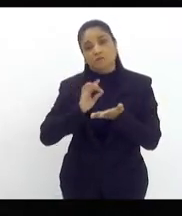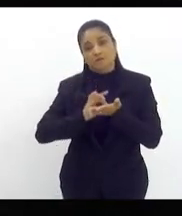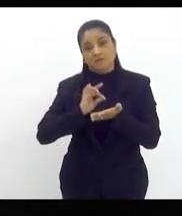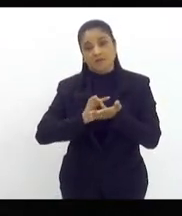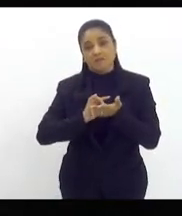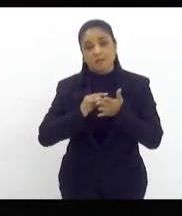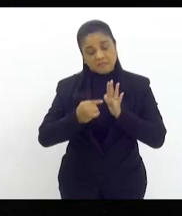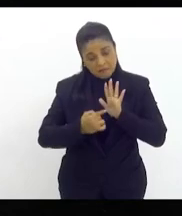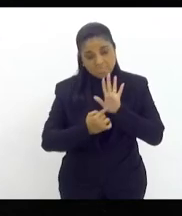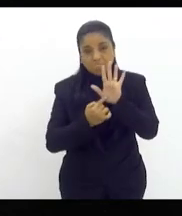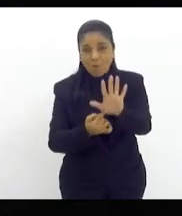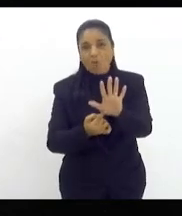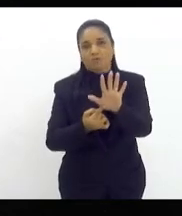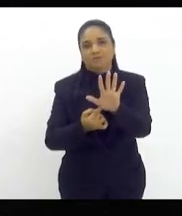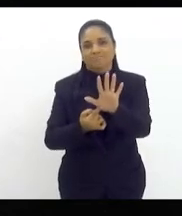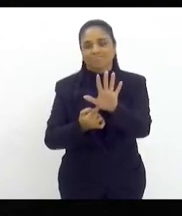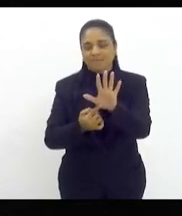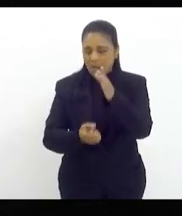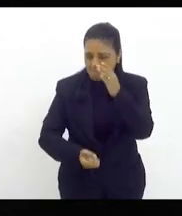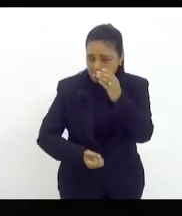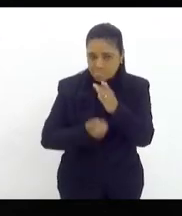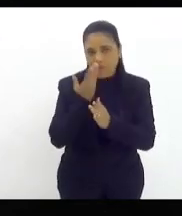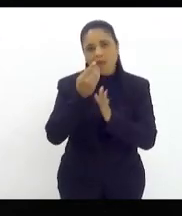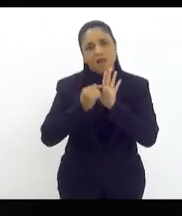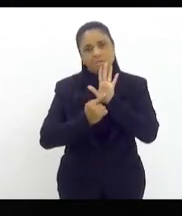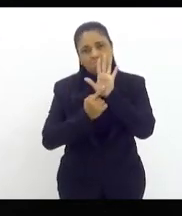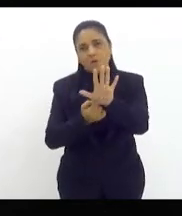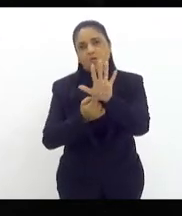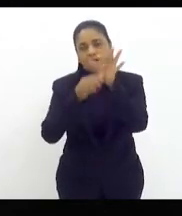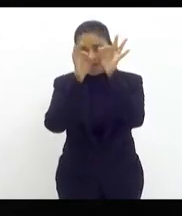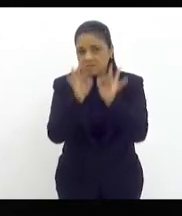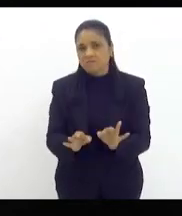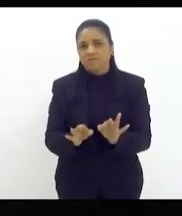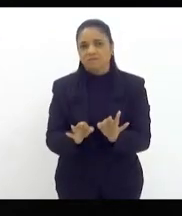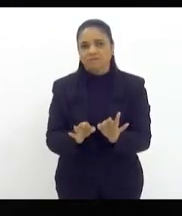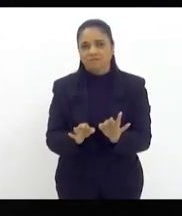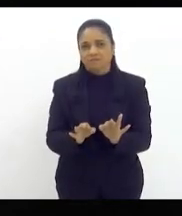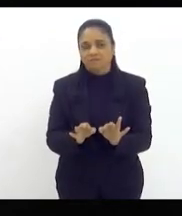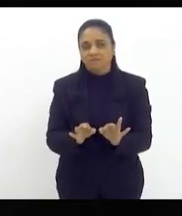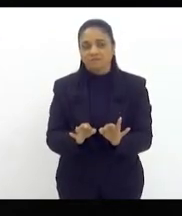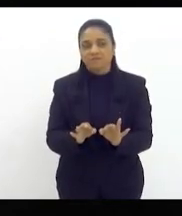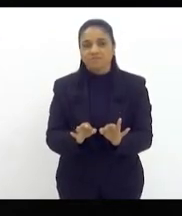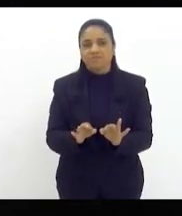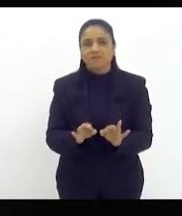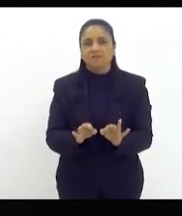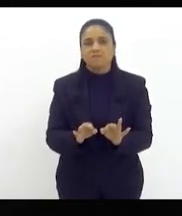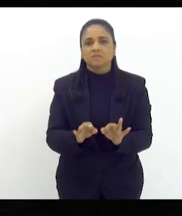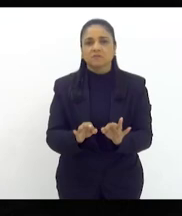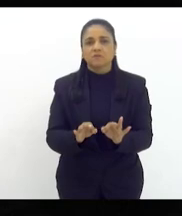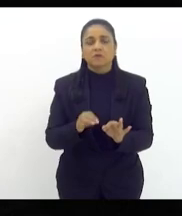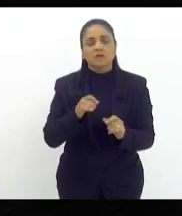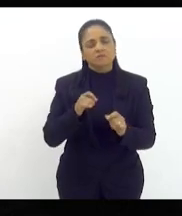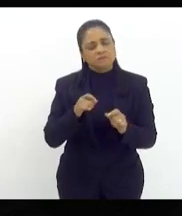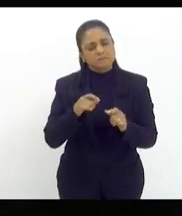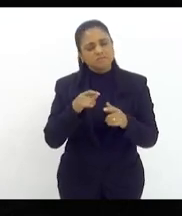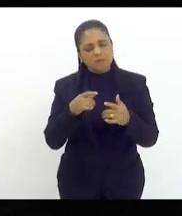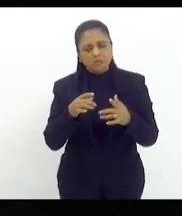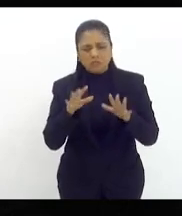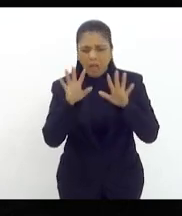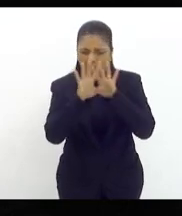impõem isso é um dado concreto até é possível fazermos abstrações